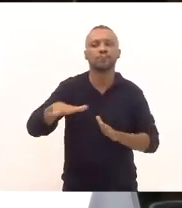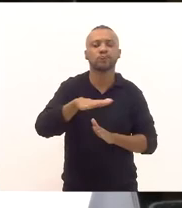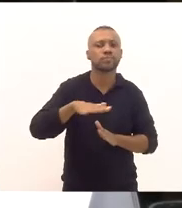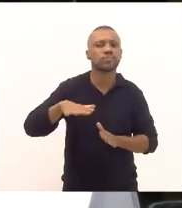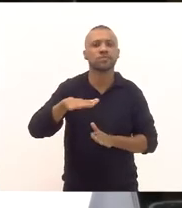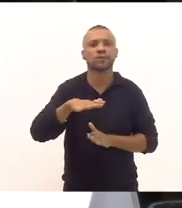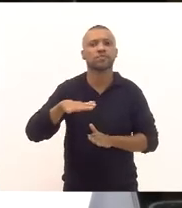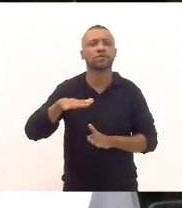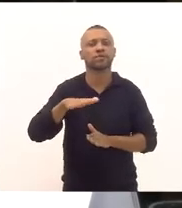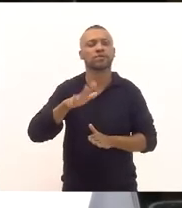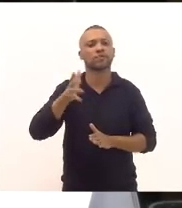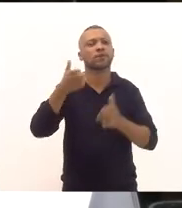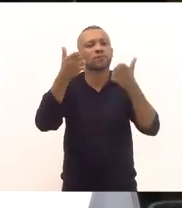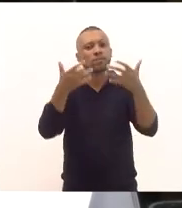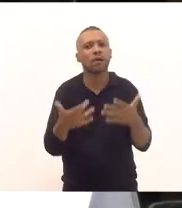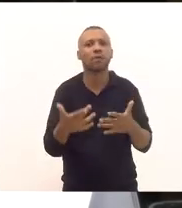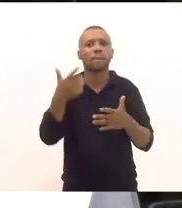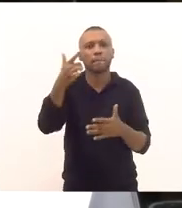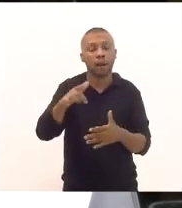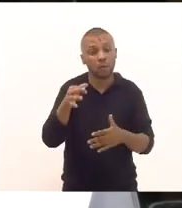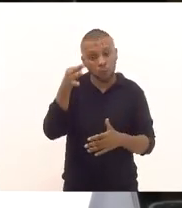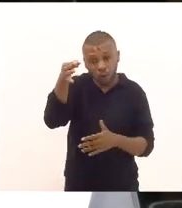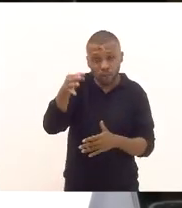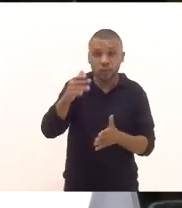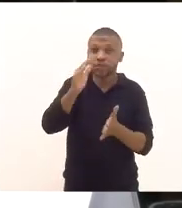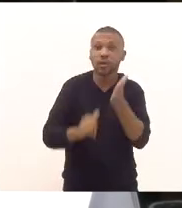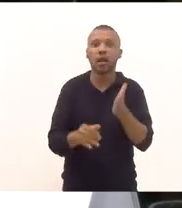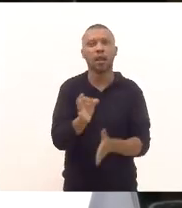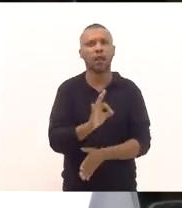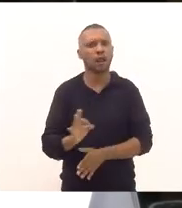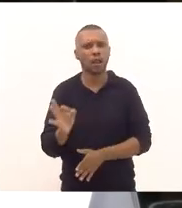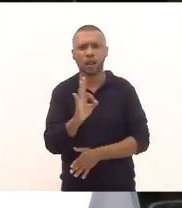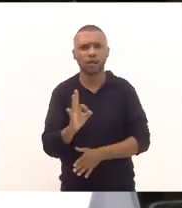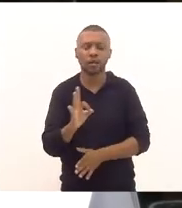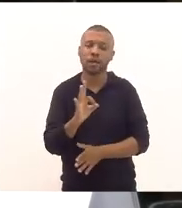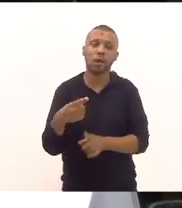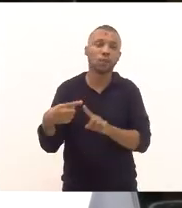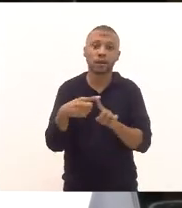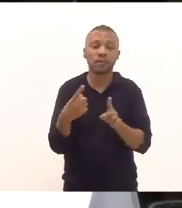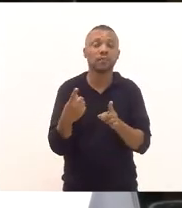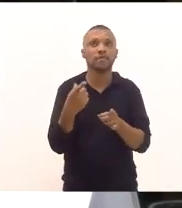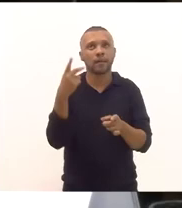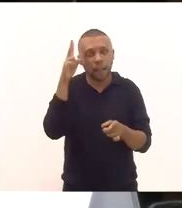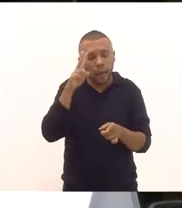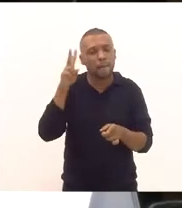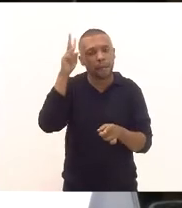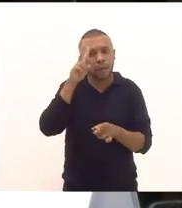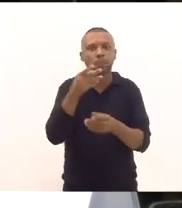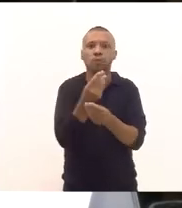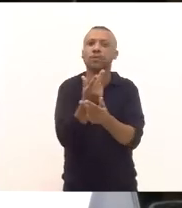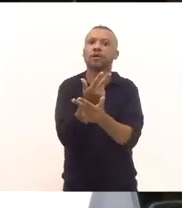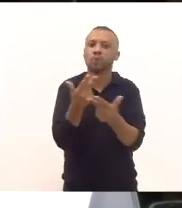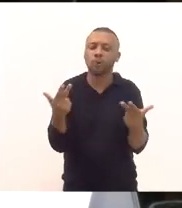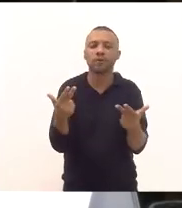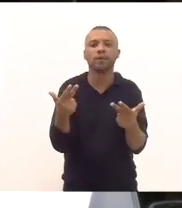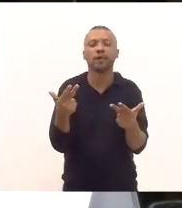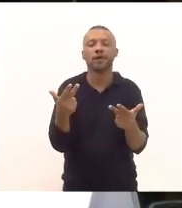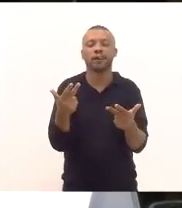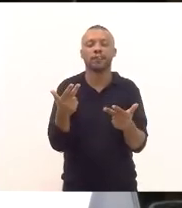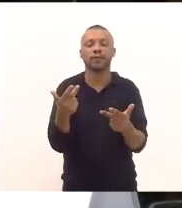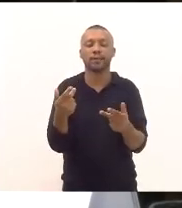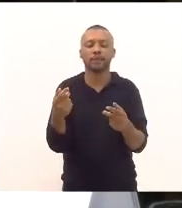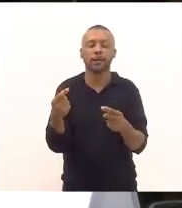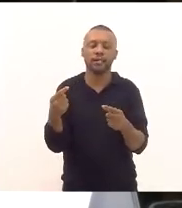vibrei demais torcida demais para Grande Rio ganhar o carnaval porque foi e é simbólico demais